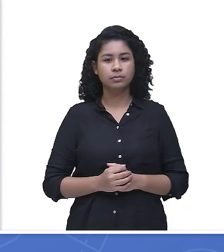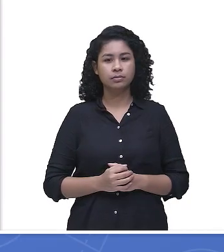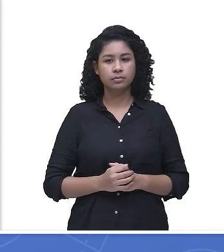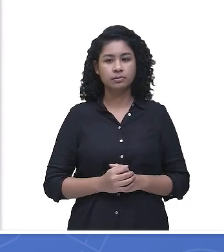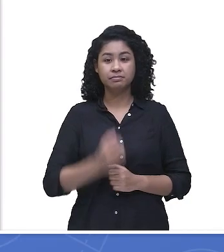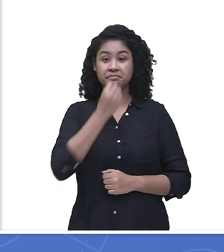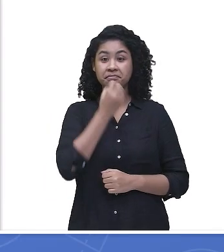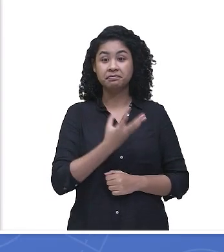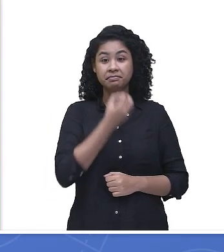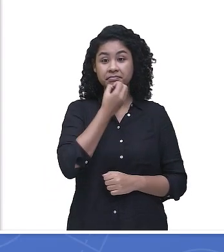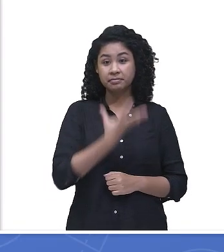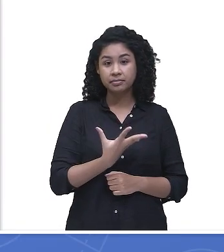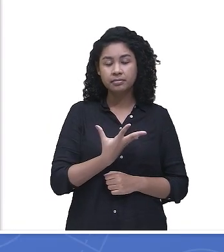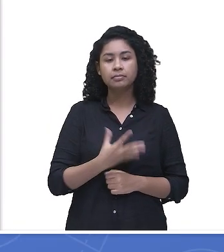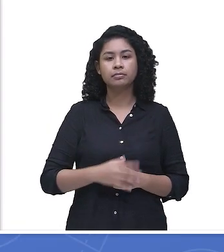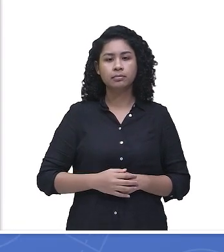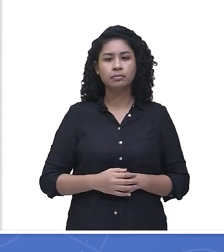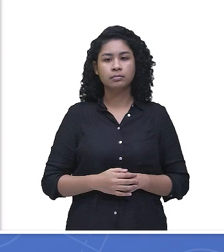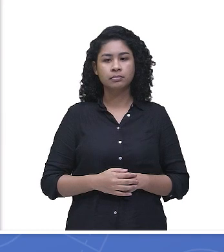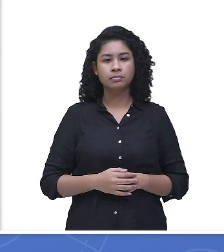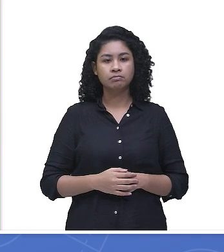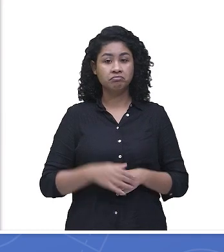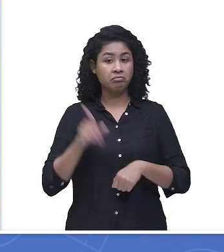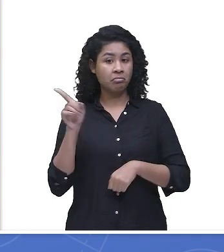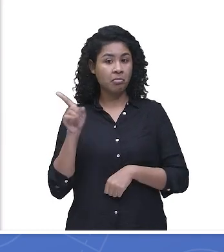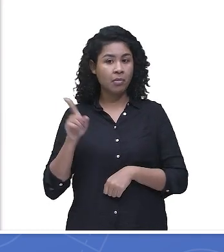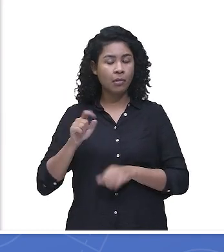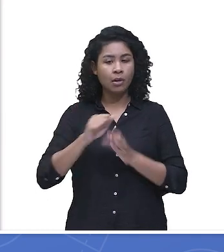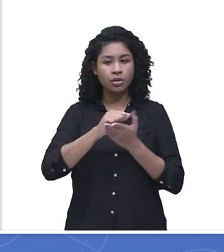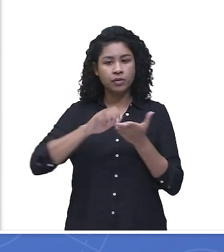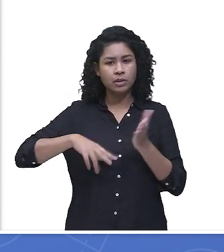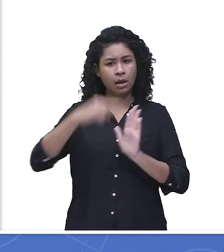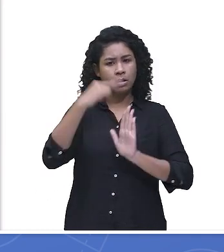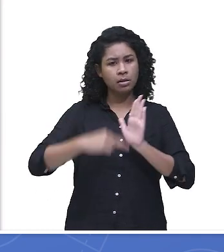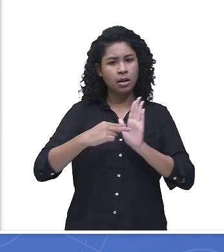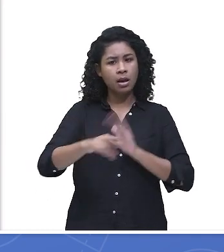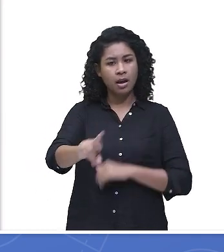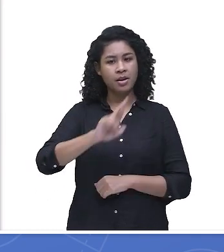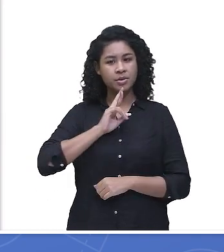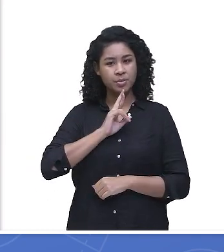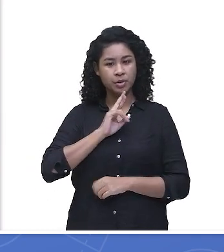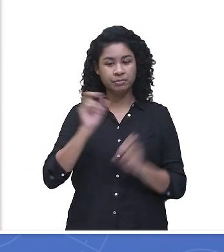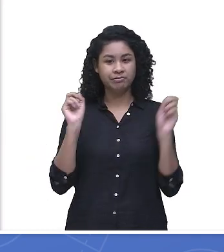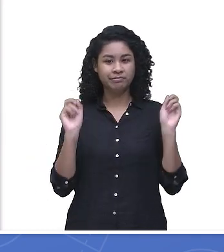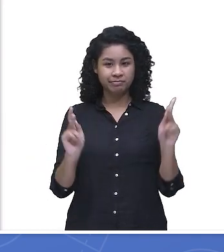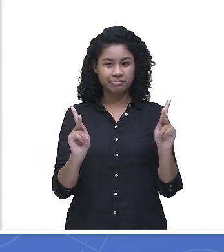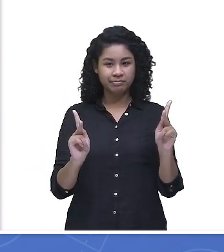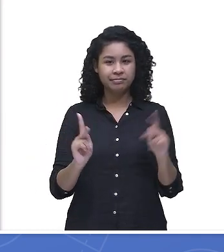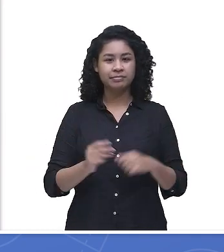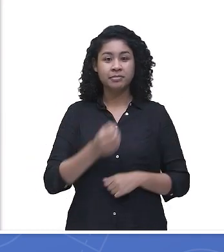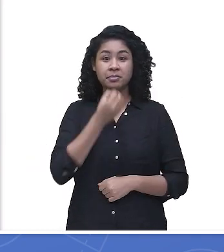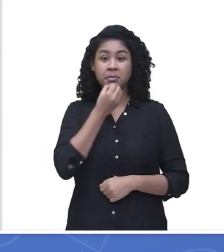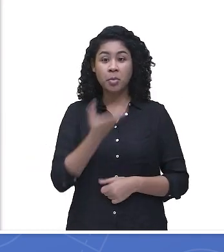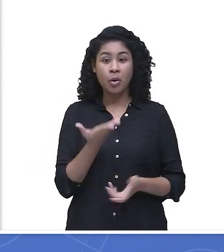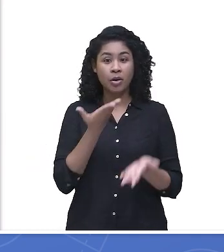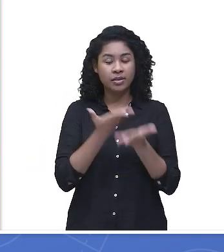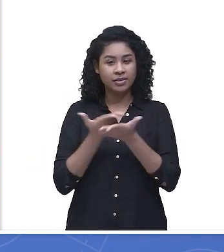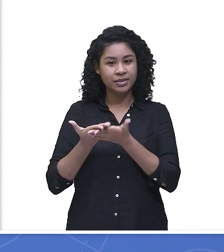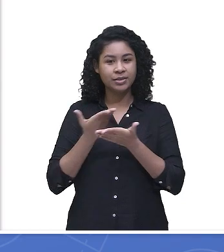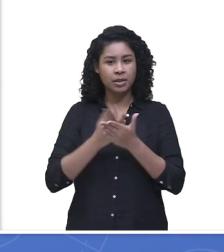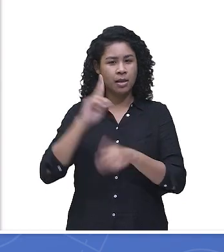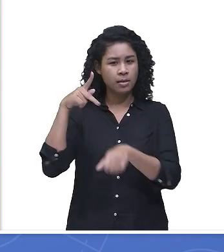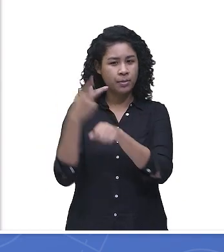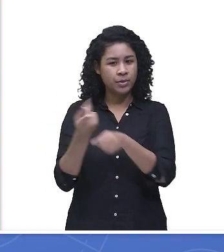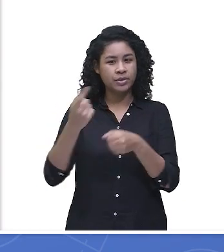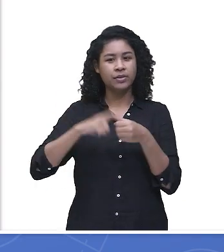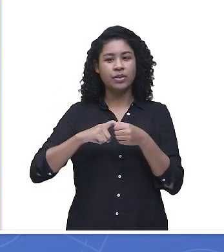Muito bem, pessoal, vou deixar vocês com a atividade. Leiam o texto e respondam ao questionamento, certo? Bom exercício a todos e até daqui a pouco.